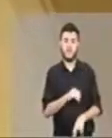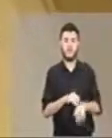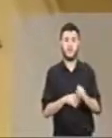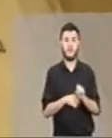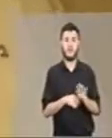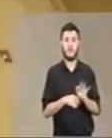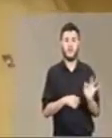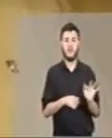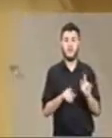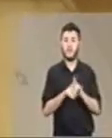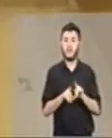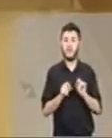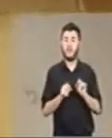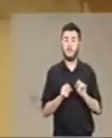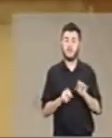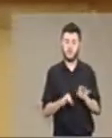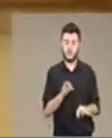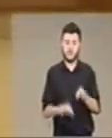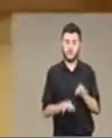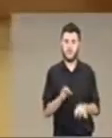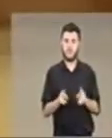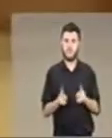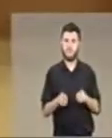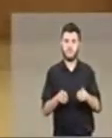julgamento, conforme